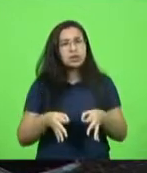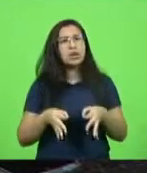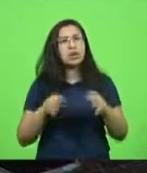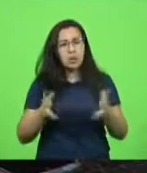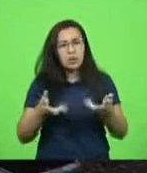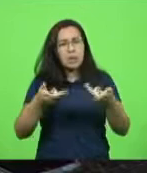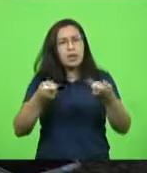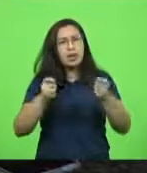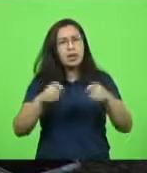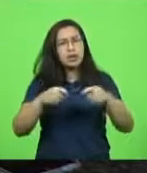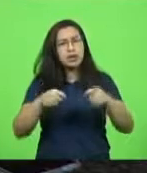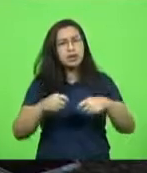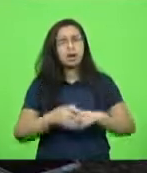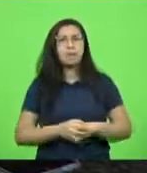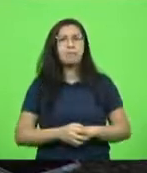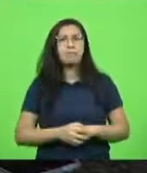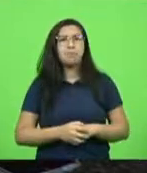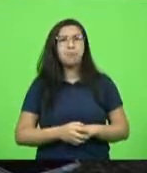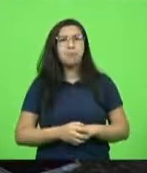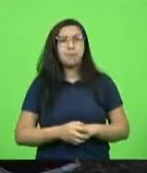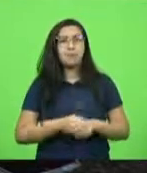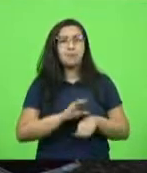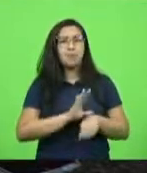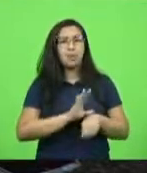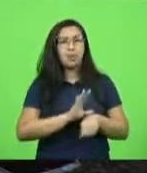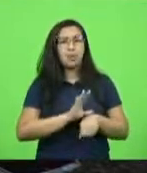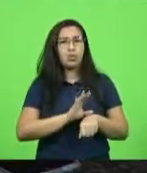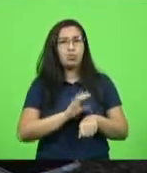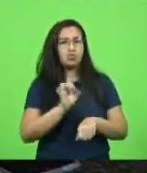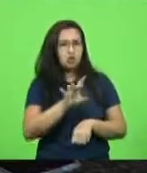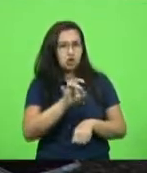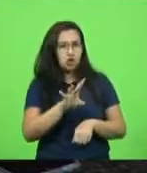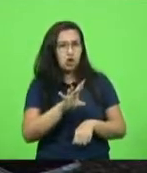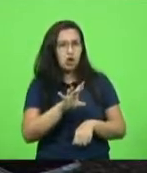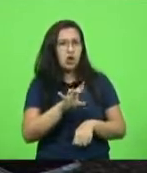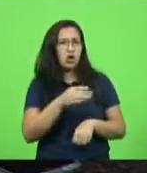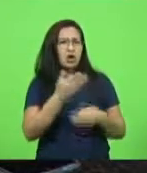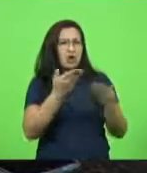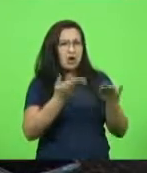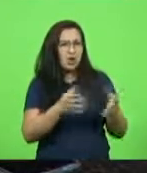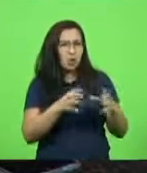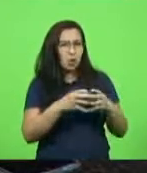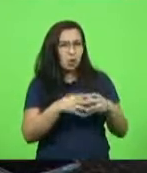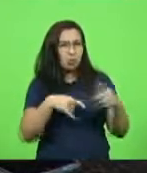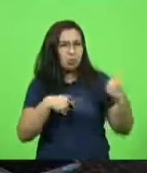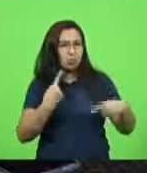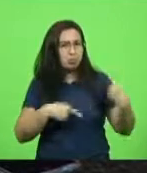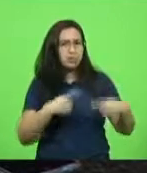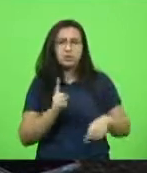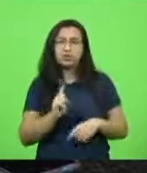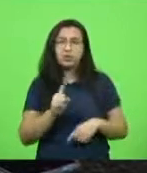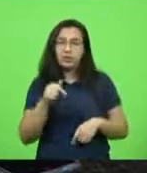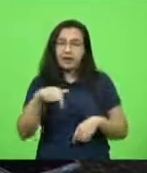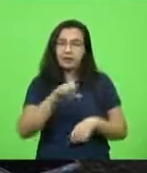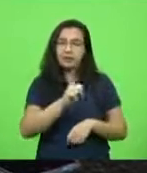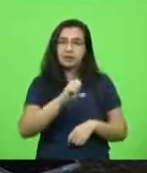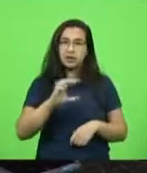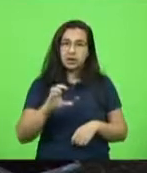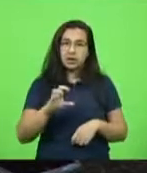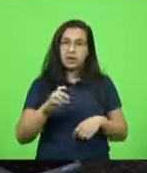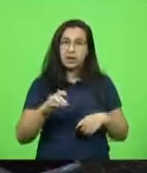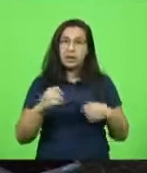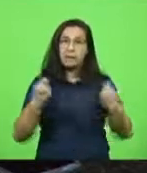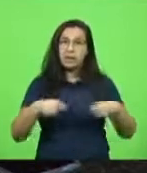é o aconselhamento político até porque que o Estado de Santa Catarina ele tá aqui para ser